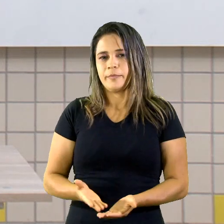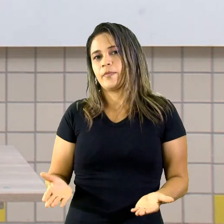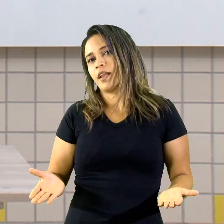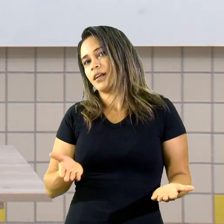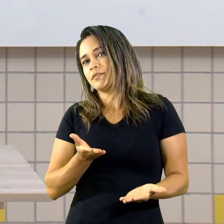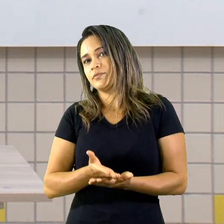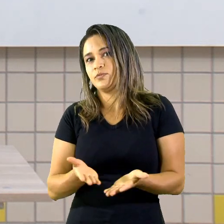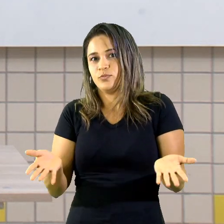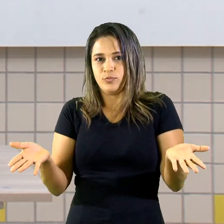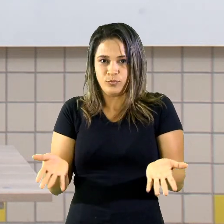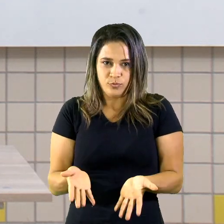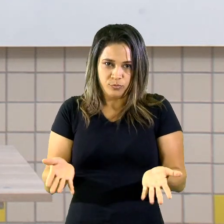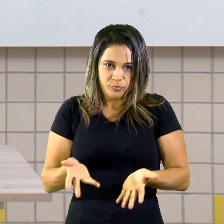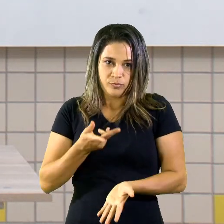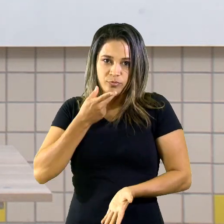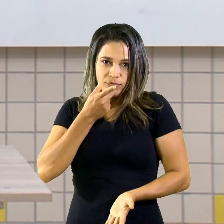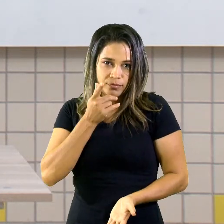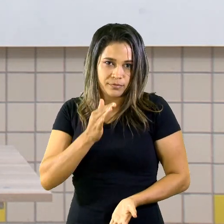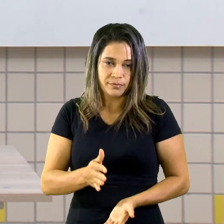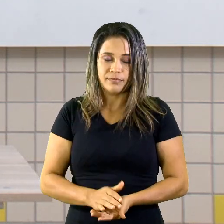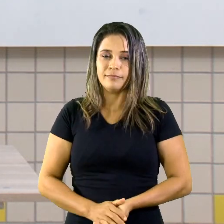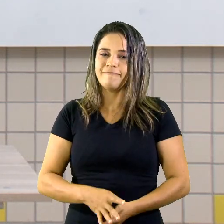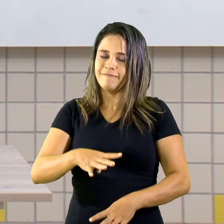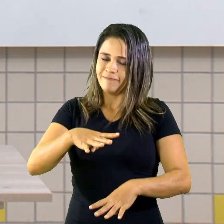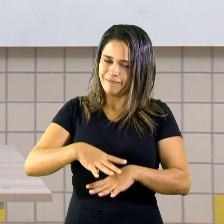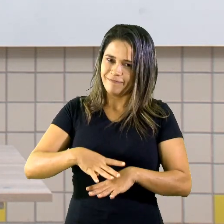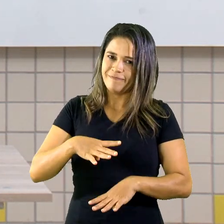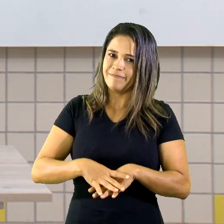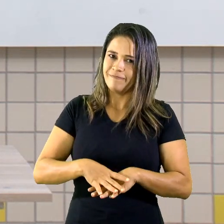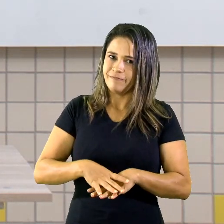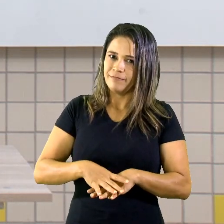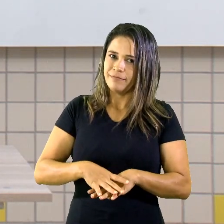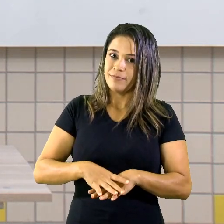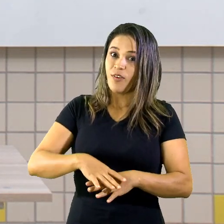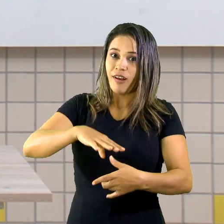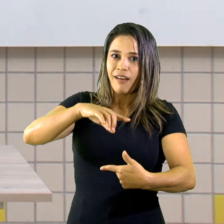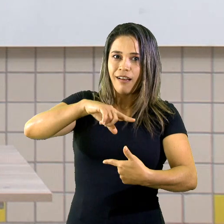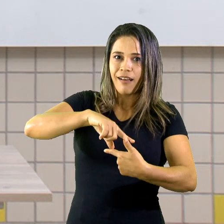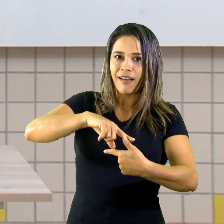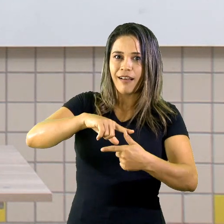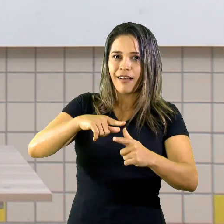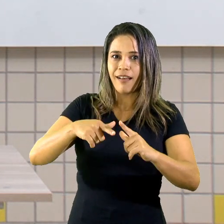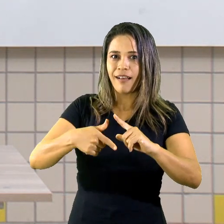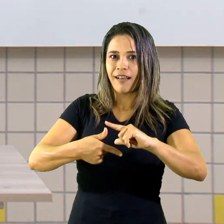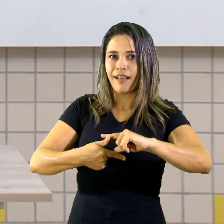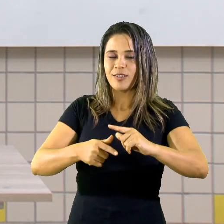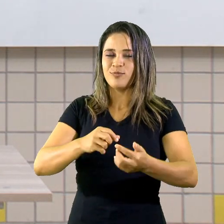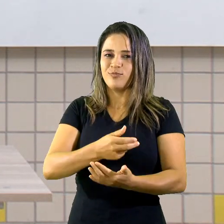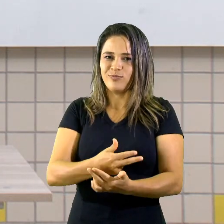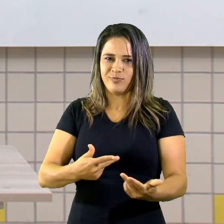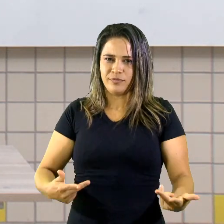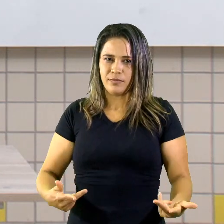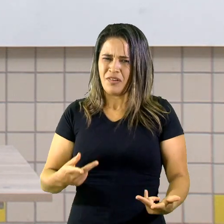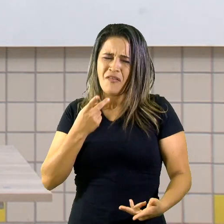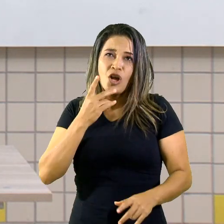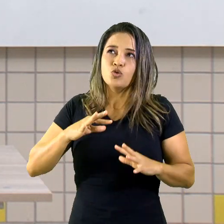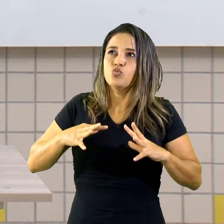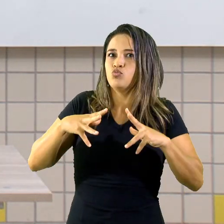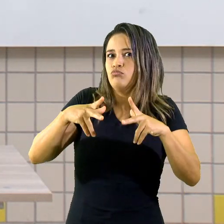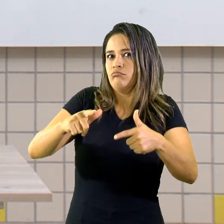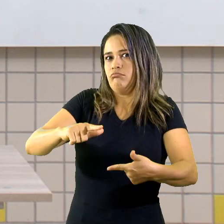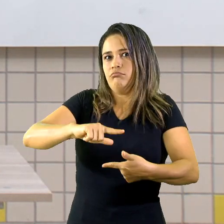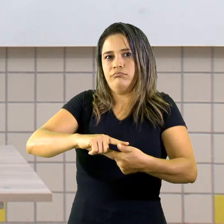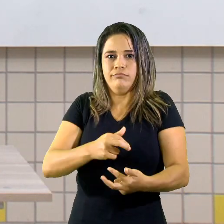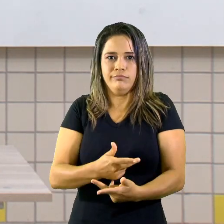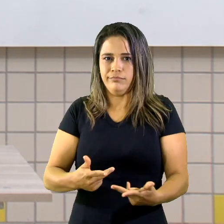aula hoje, como eu já falei, será de matemática sobre as figuras geométricas. A gente não vai falar de todas as figuras geométricas, nós